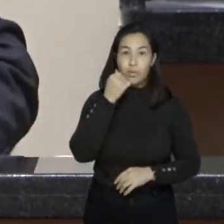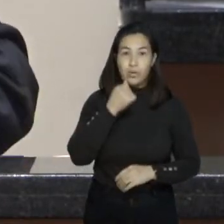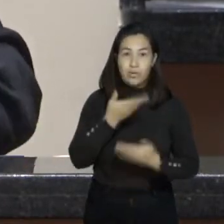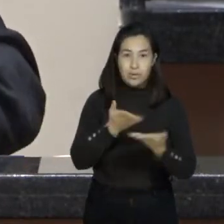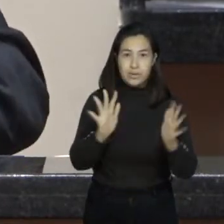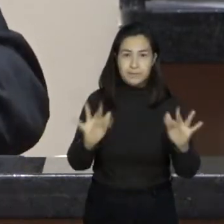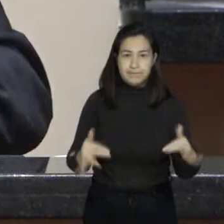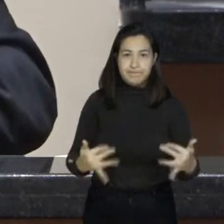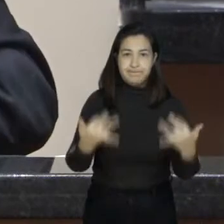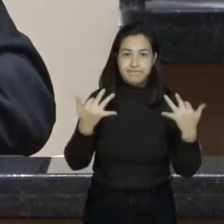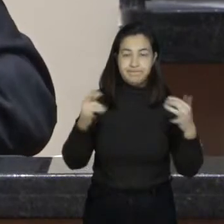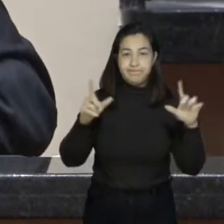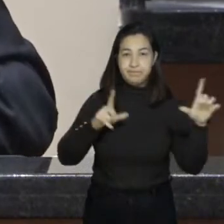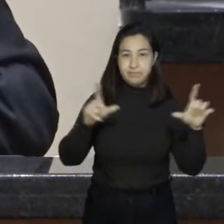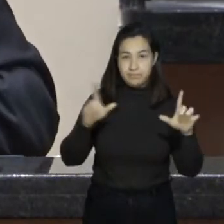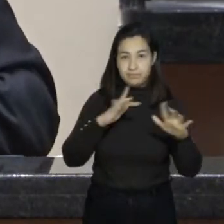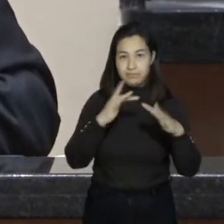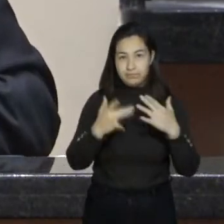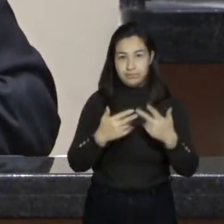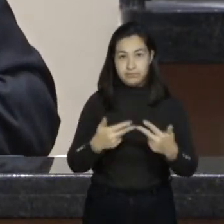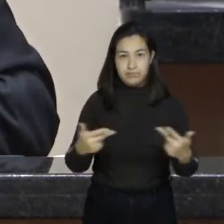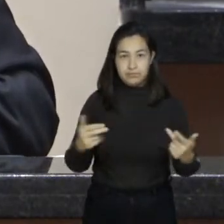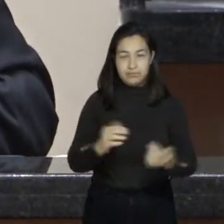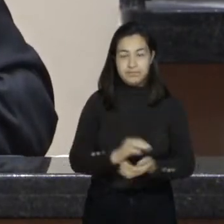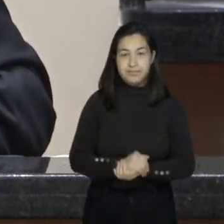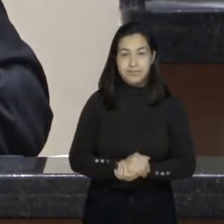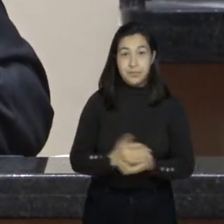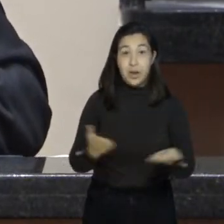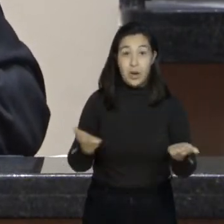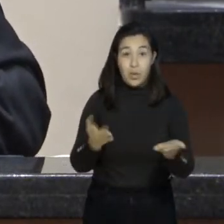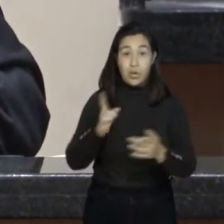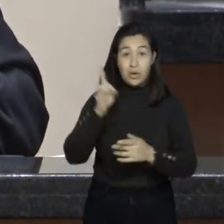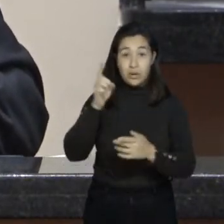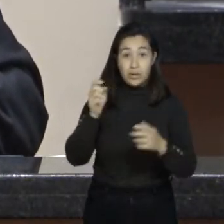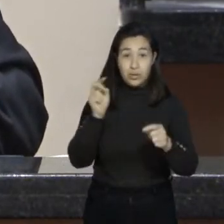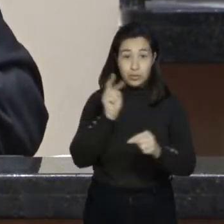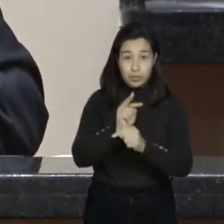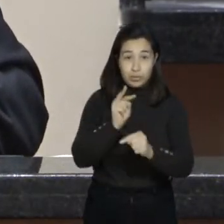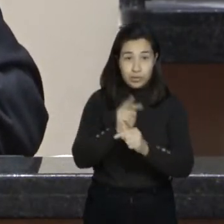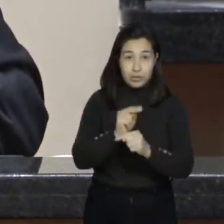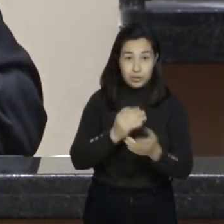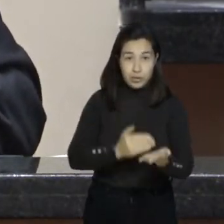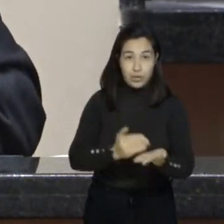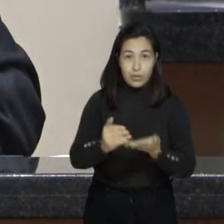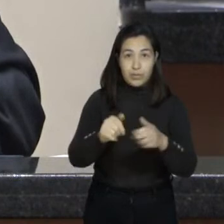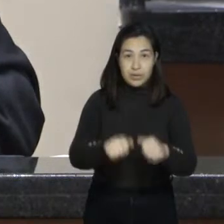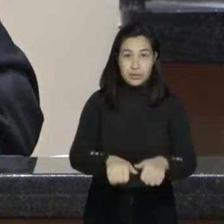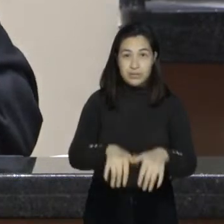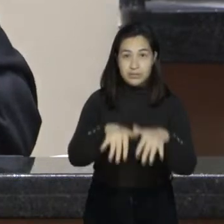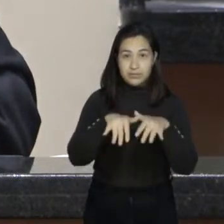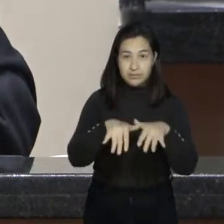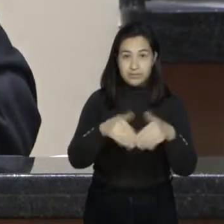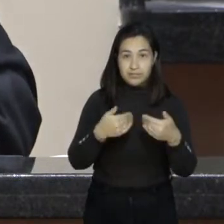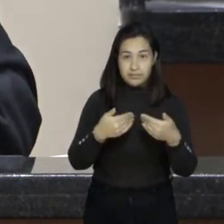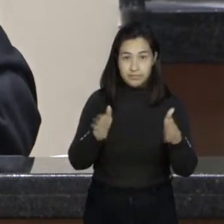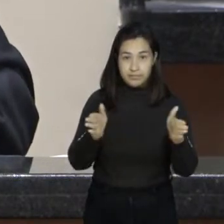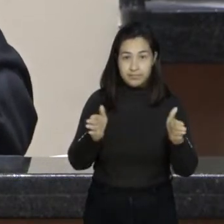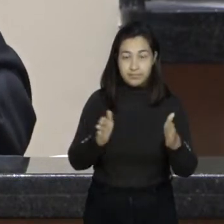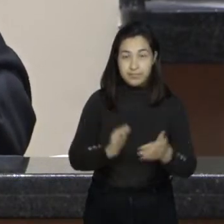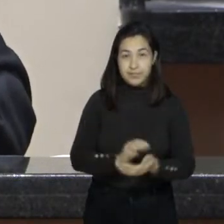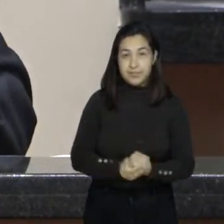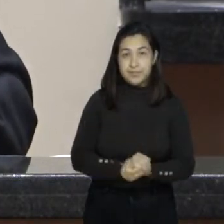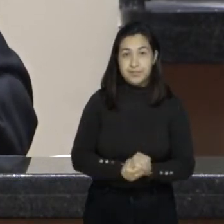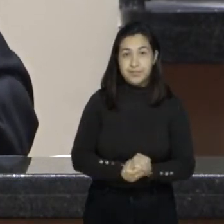aqueles e aquelas que nos acompanham sobre a proteção de Deus declaro ao presente sessão aberta e